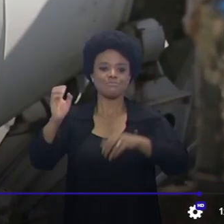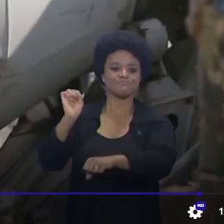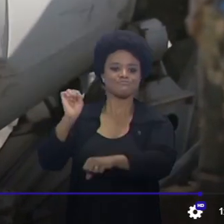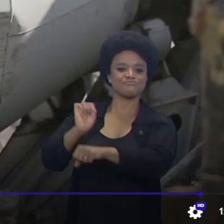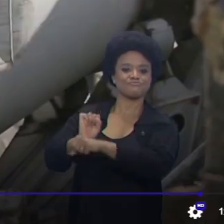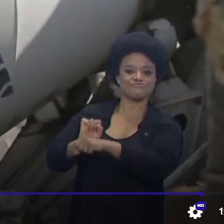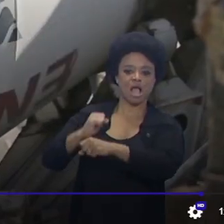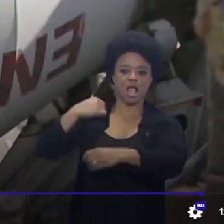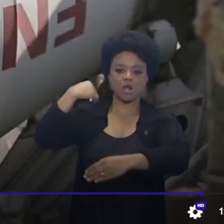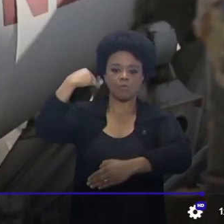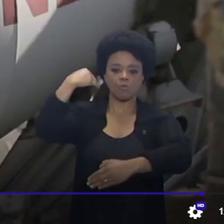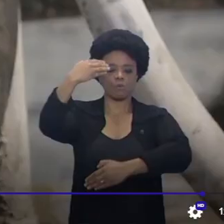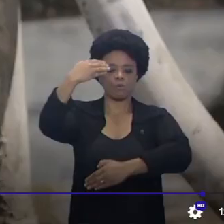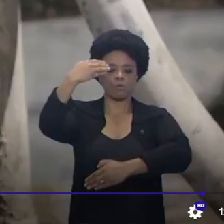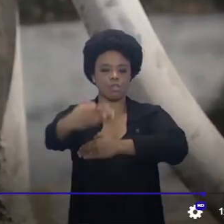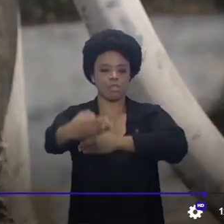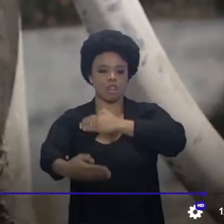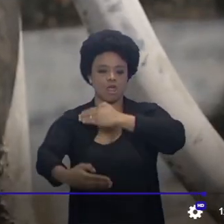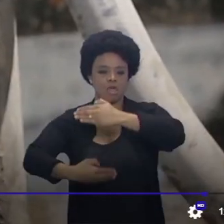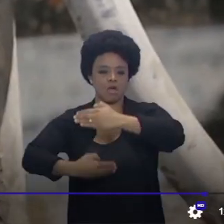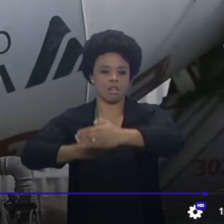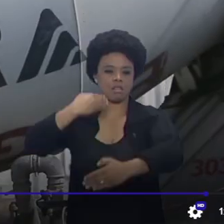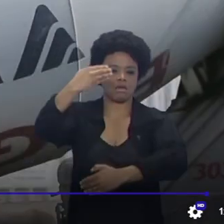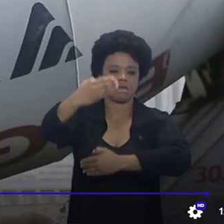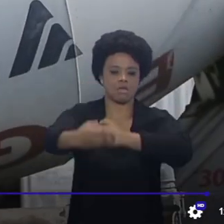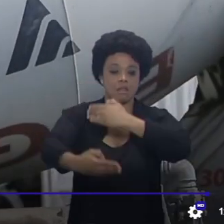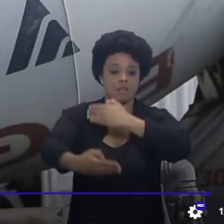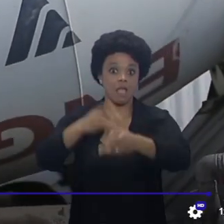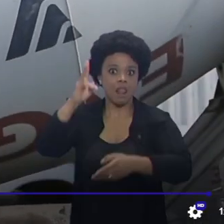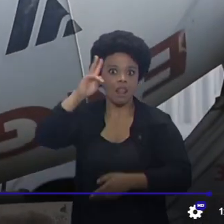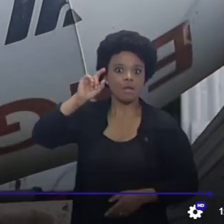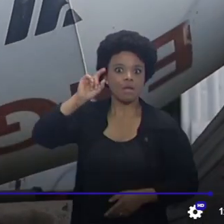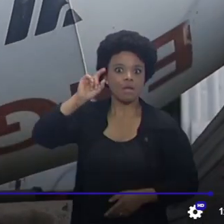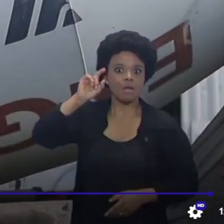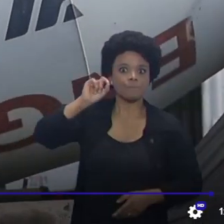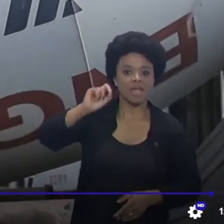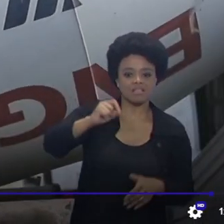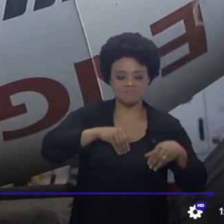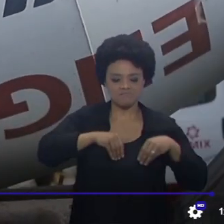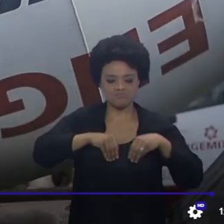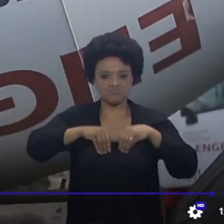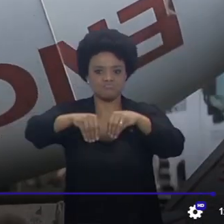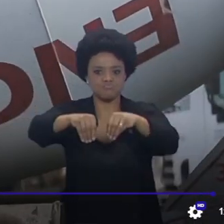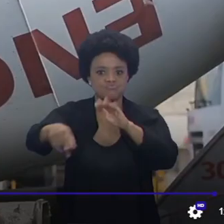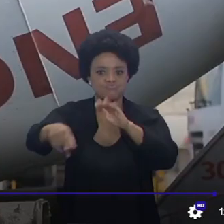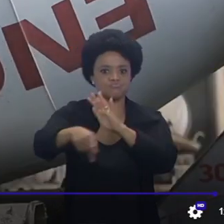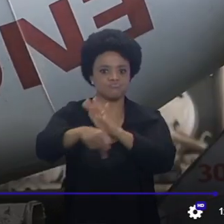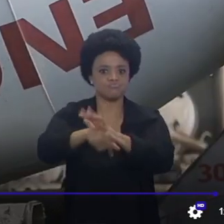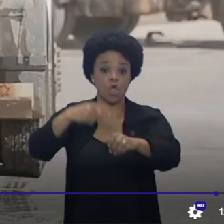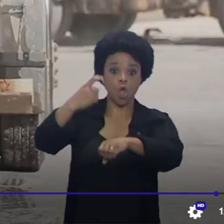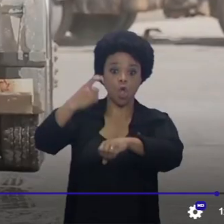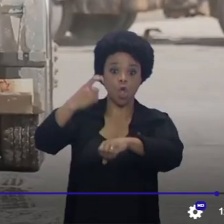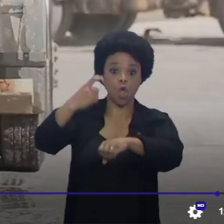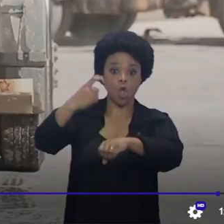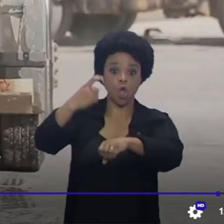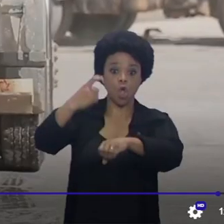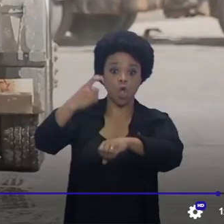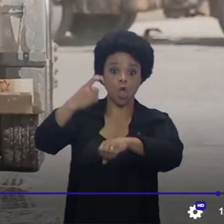processo de homogeneização. Lembrando que durante o transporte do concreto até a obra, o